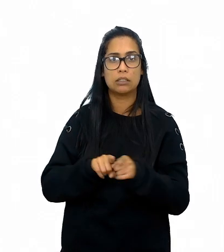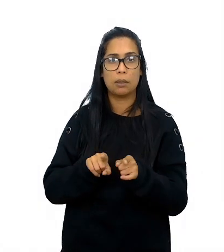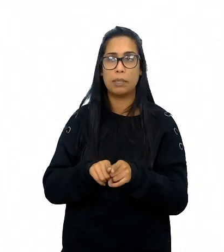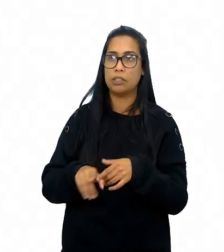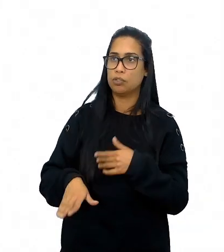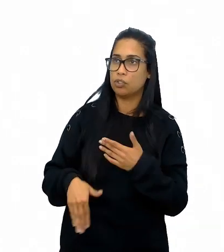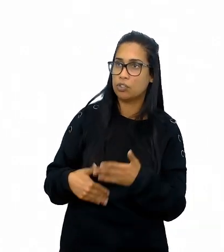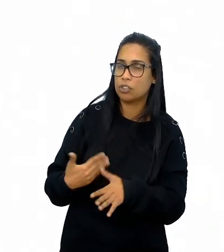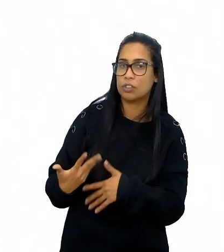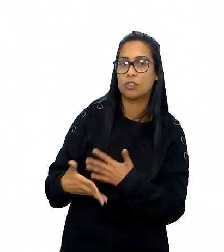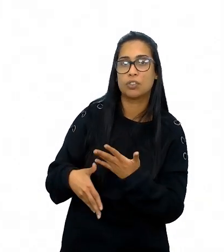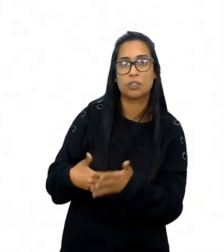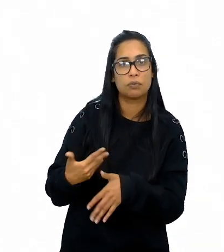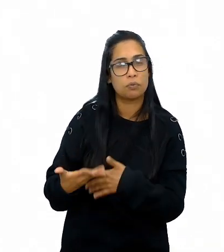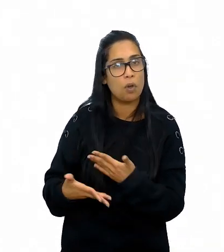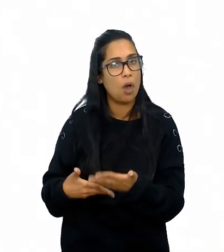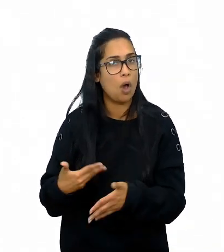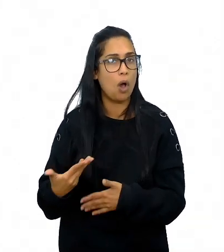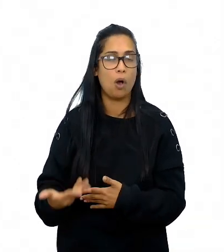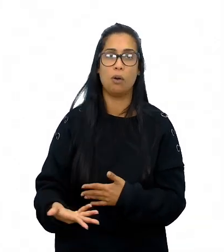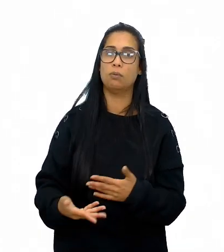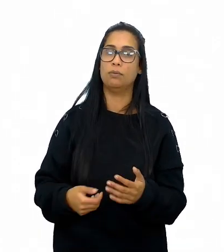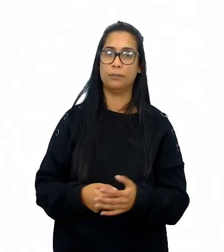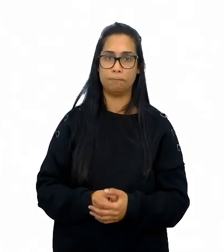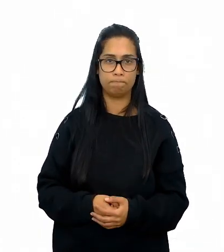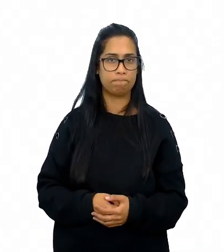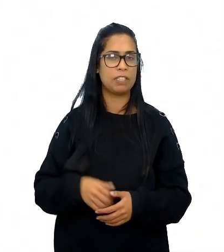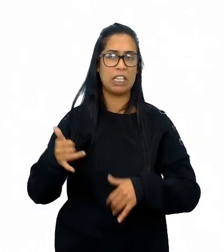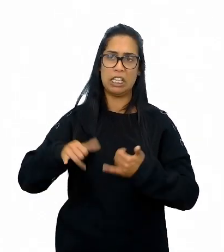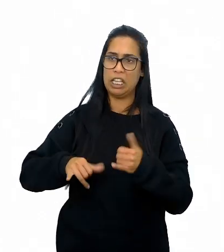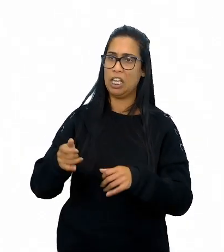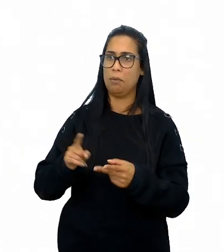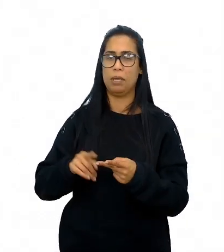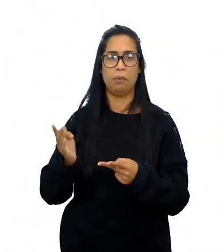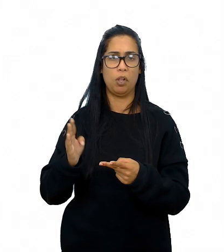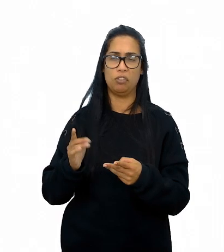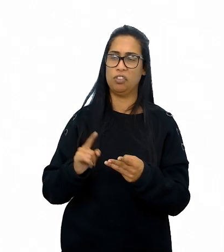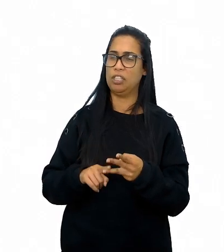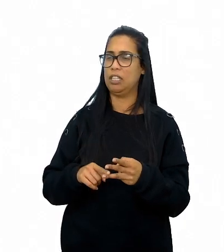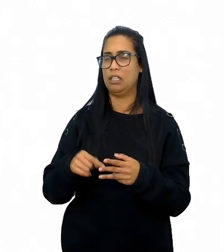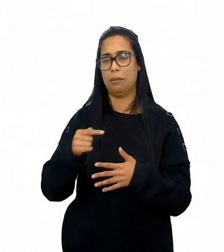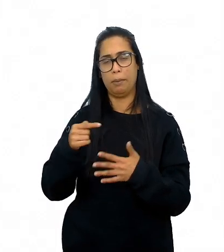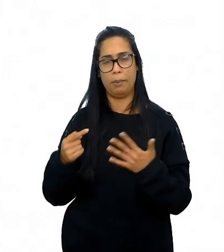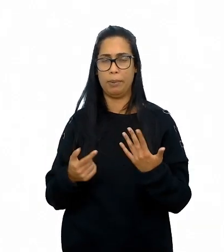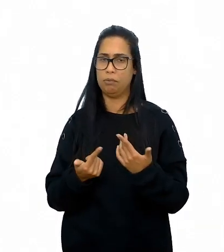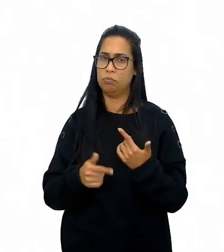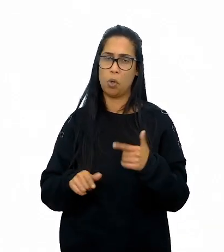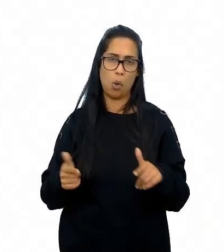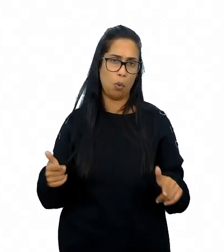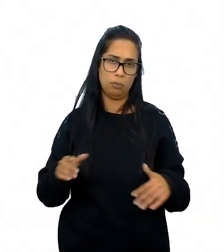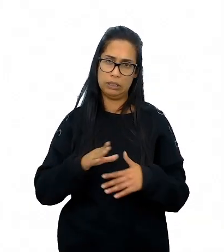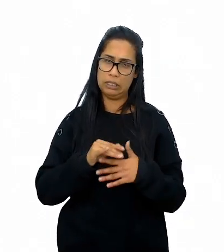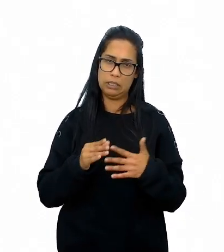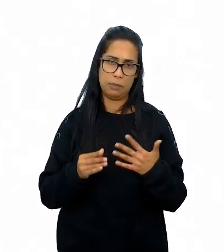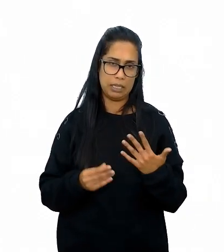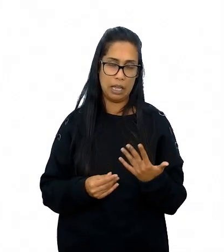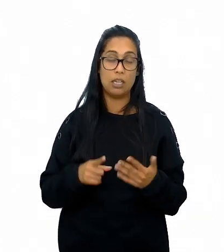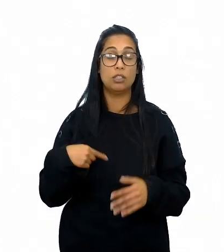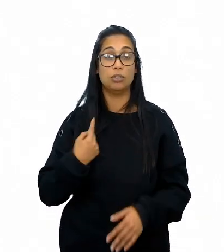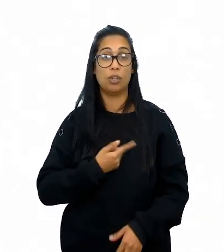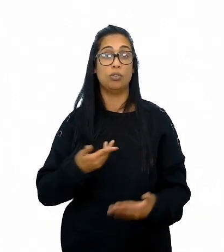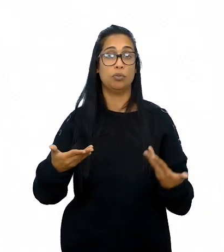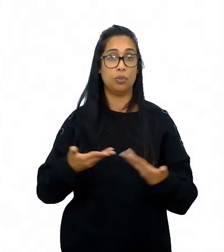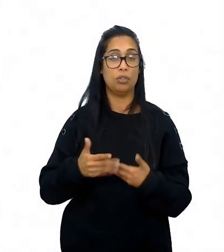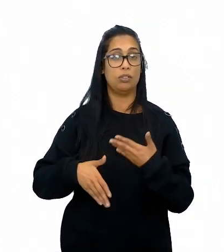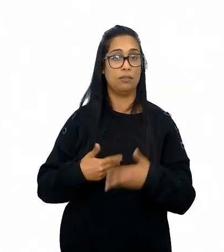seja algum conhecimento de biologia, de física, de química, assim por diante. Se a gente está desenvolvendo mais de uma atividade,